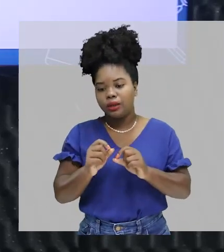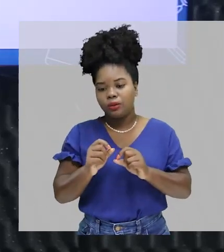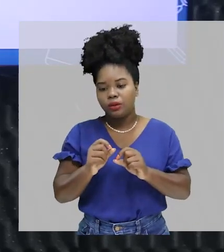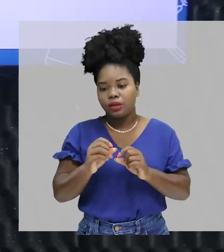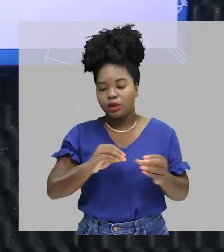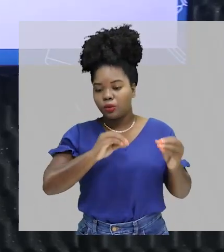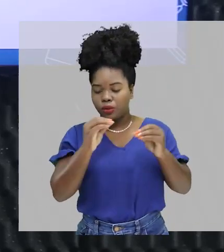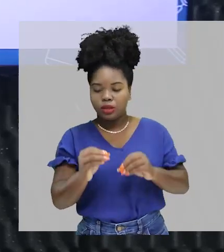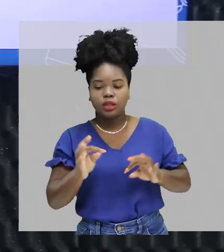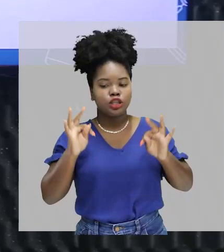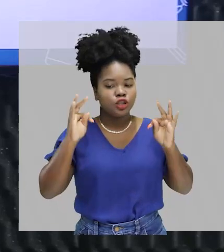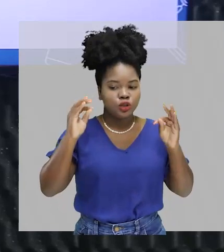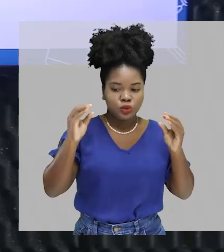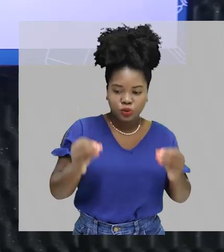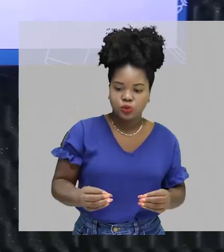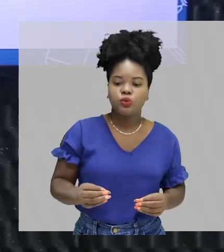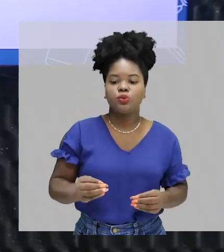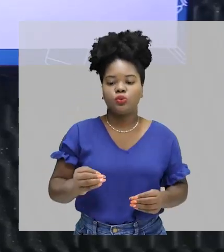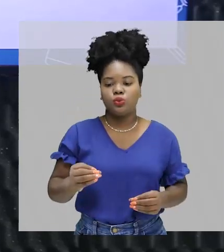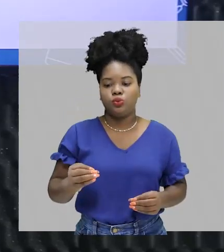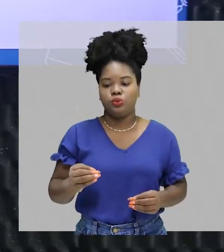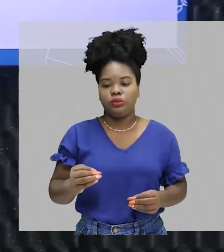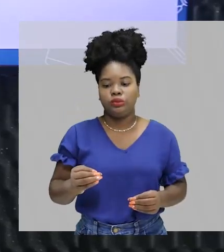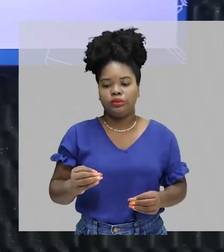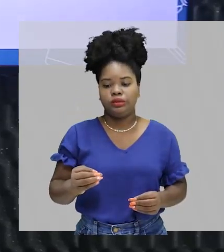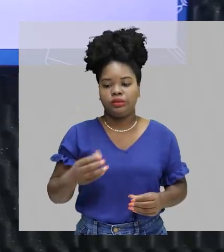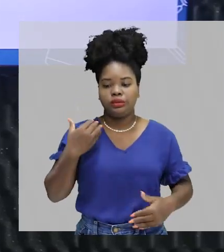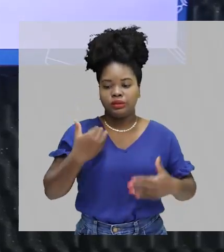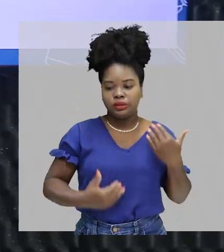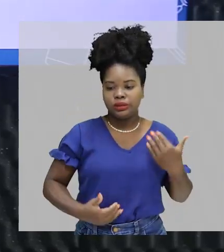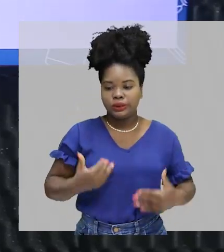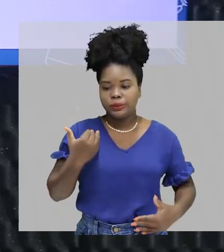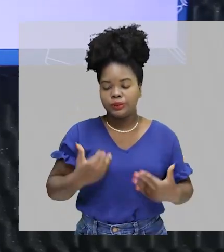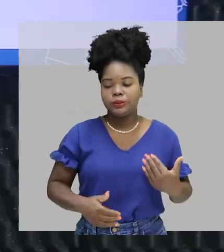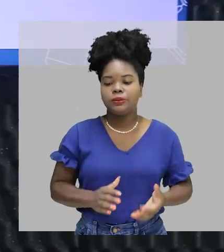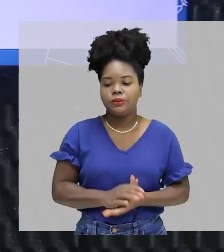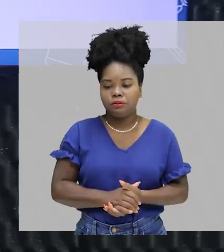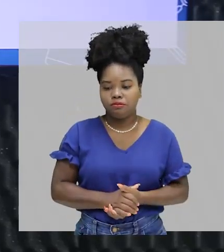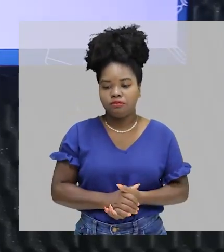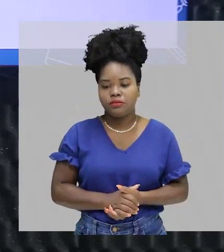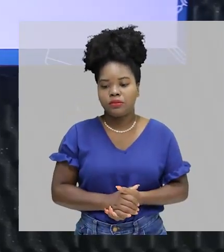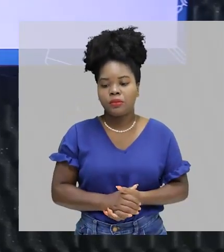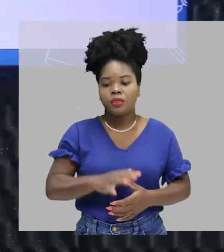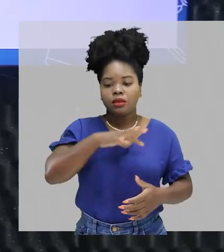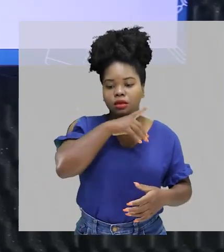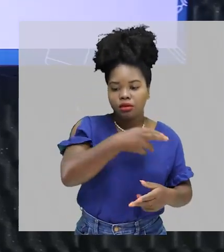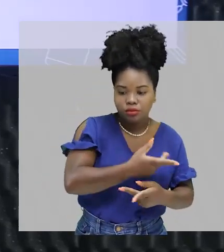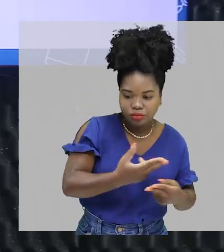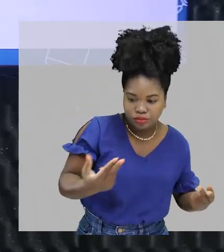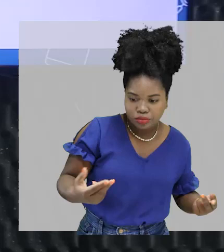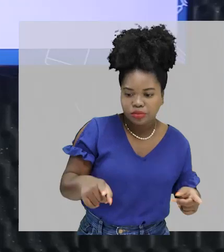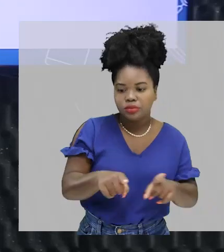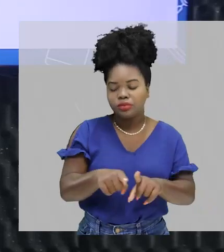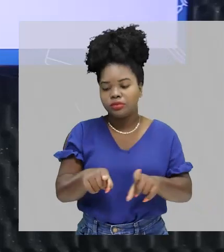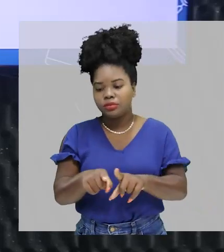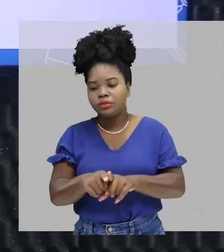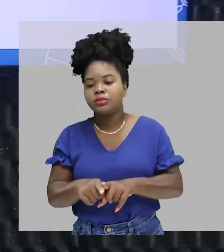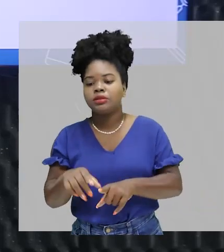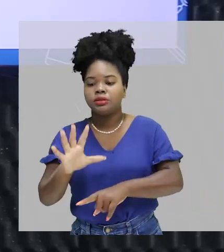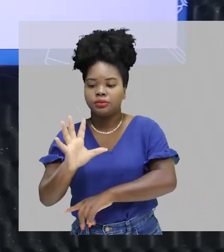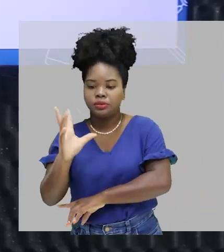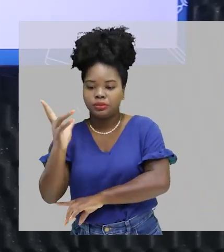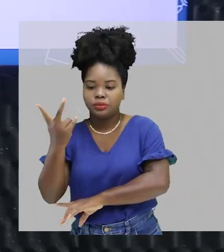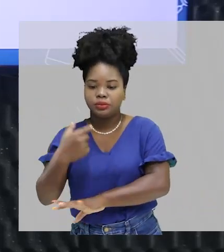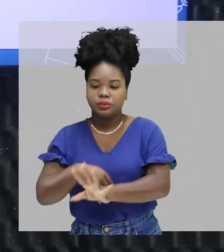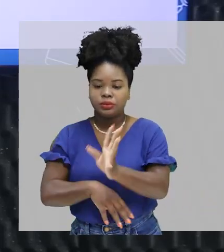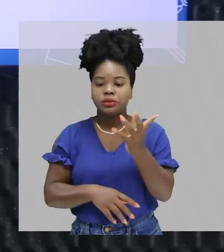organismos, tanto vegetais quanto animais. Por isso que o carbono 14 ele pode ser usado na datação